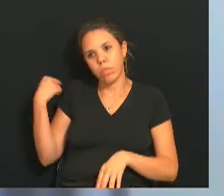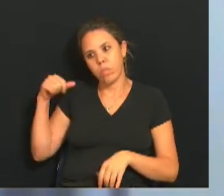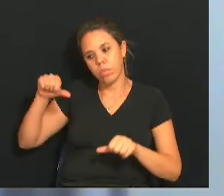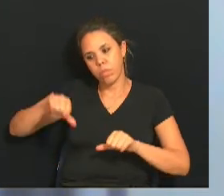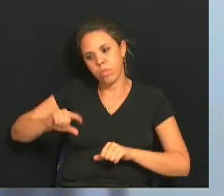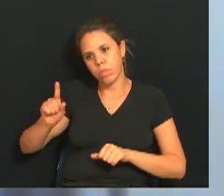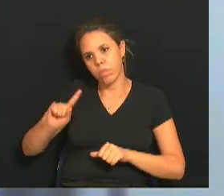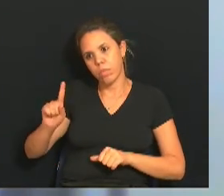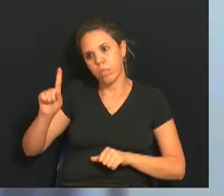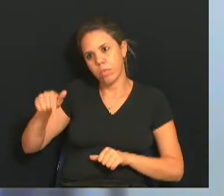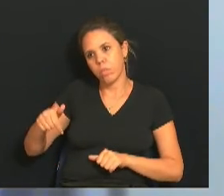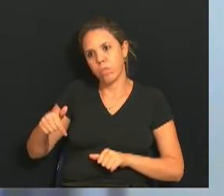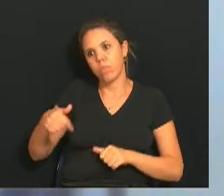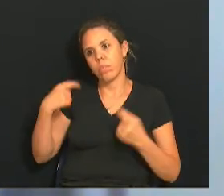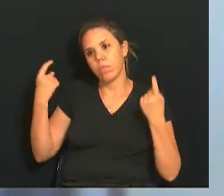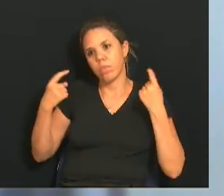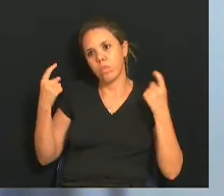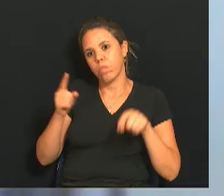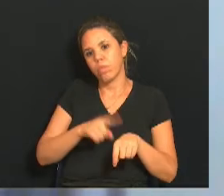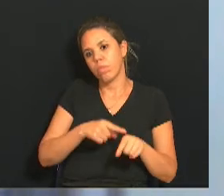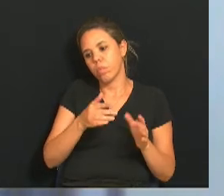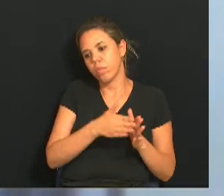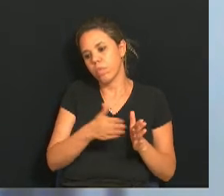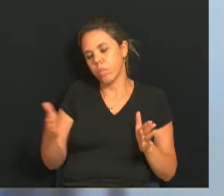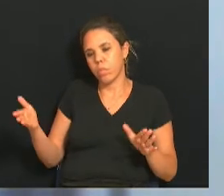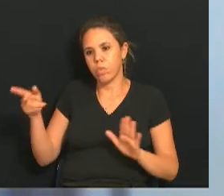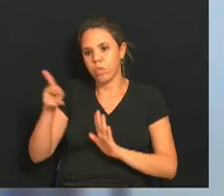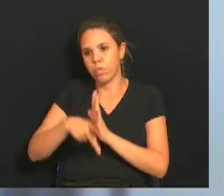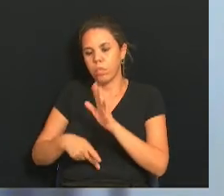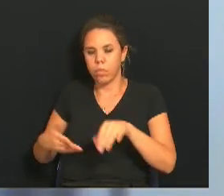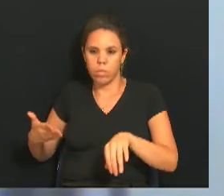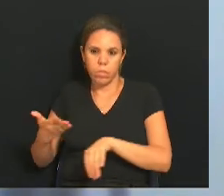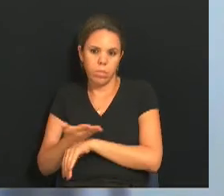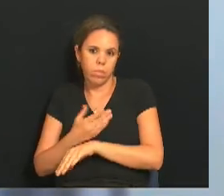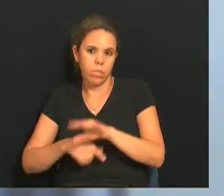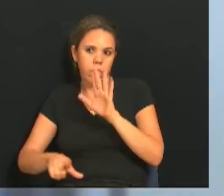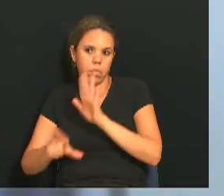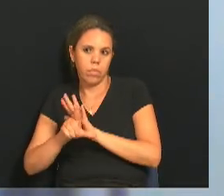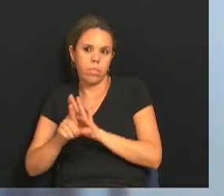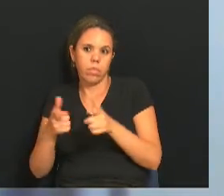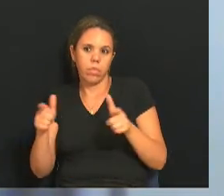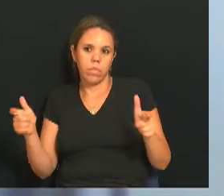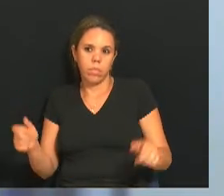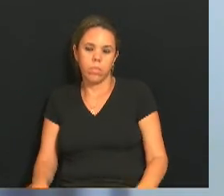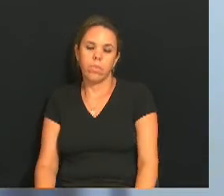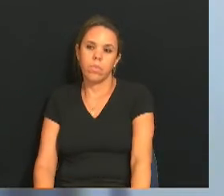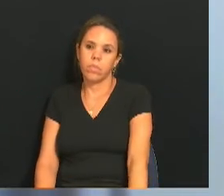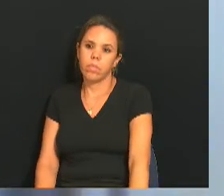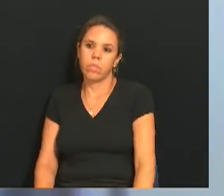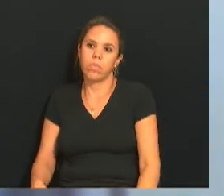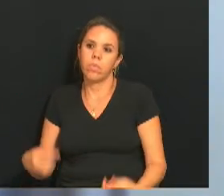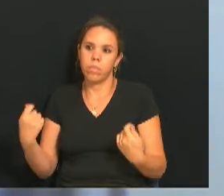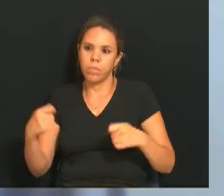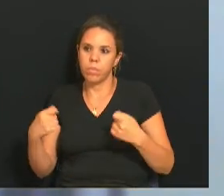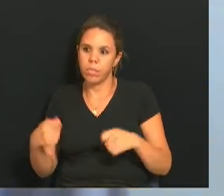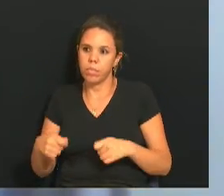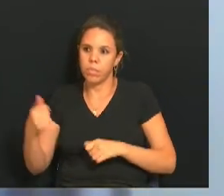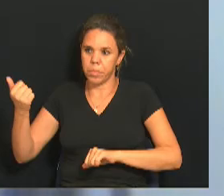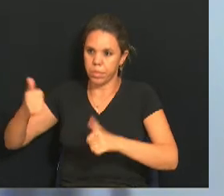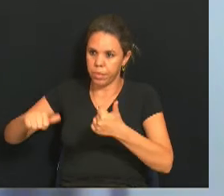que era temerário naquele momento entrar com um projeto de lei amplo na necessidade de que a gente